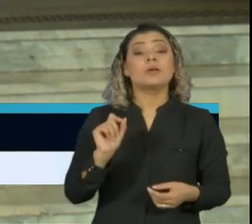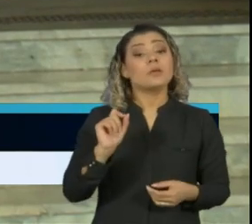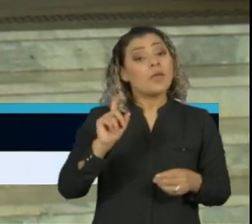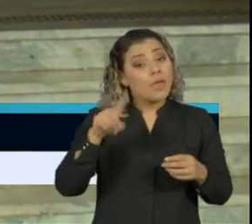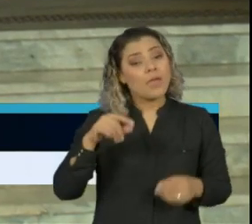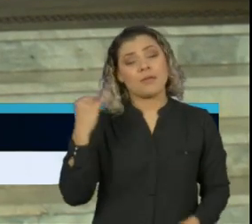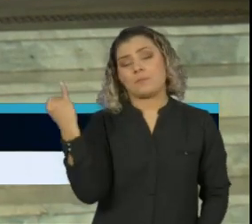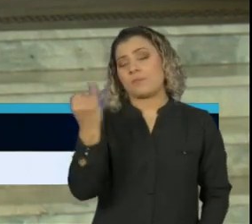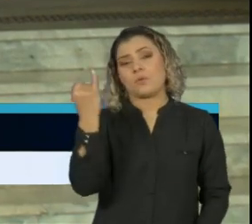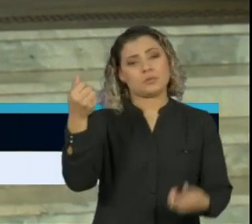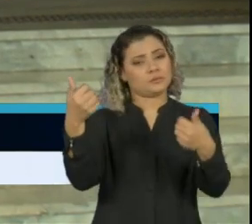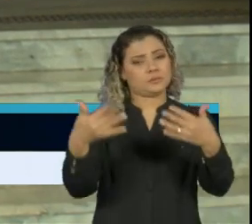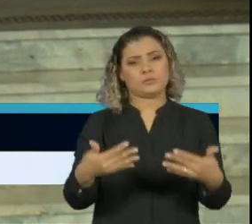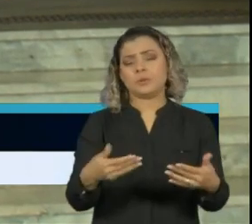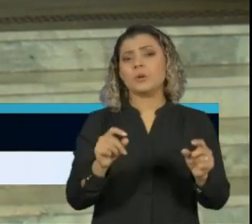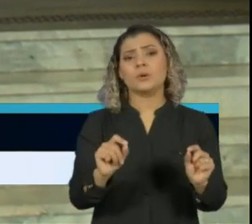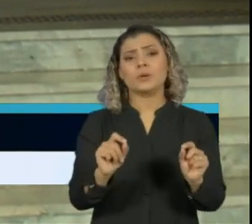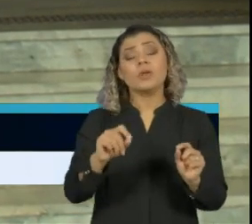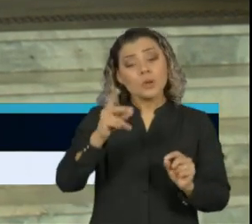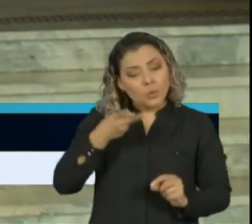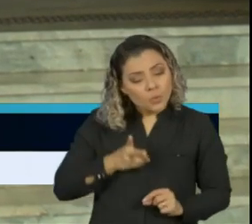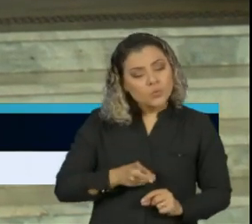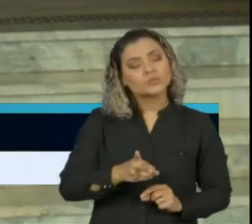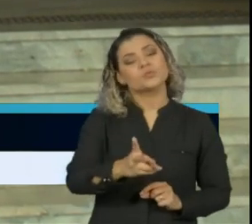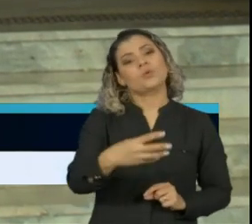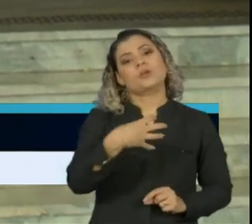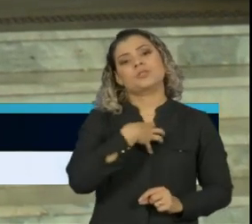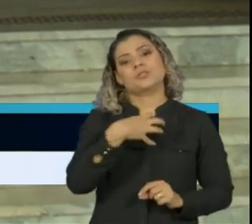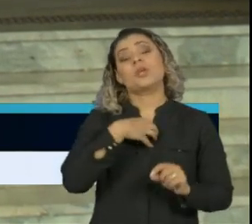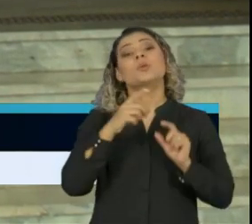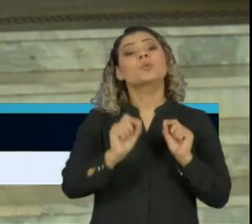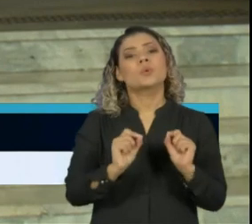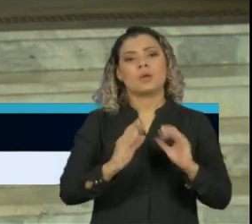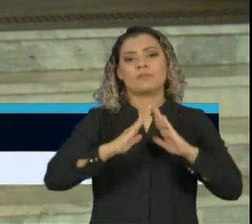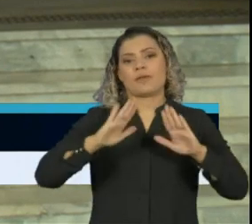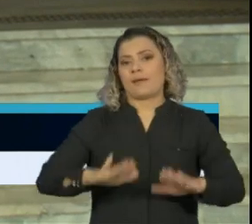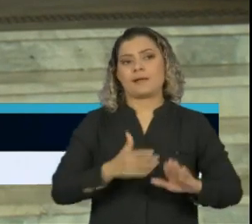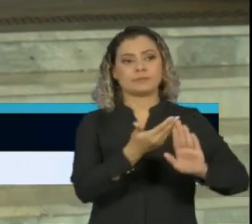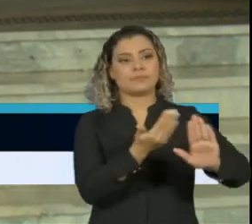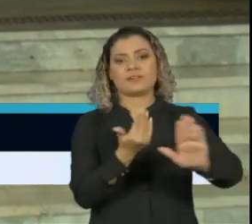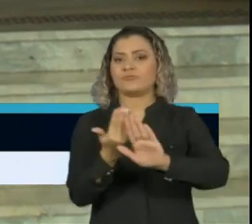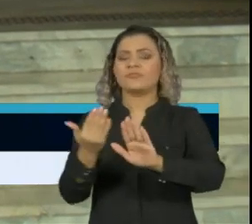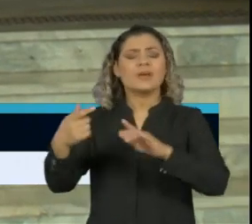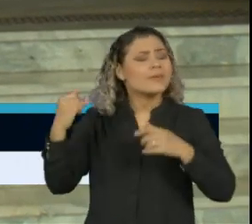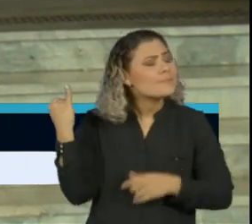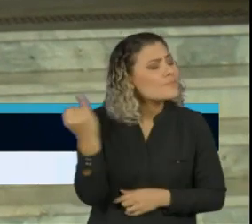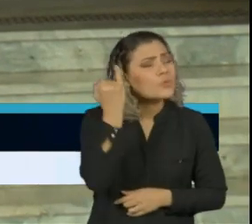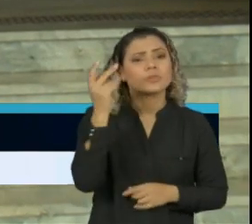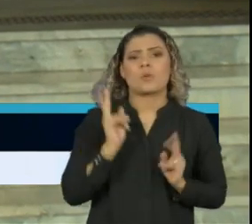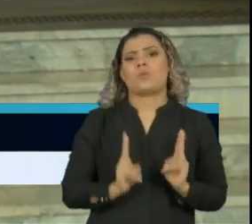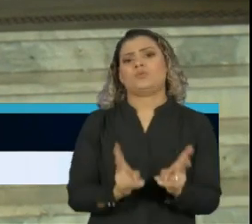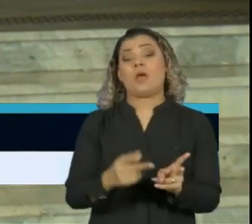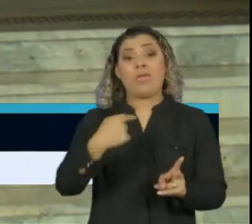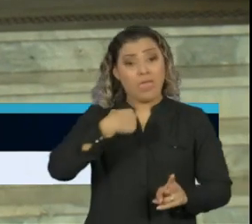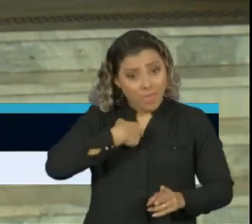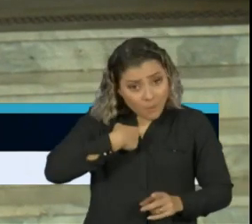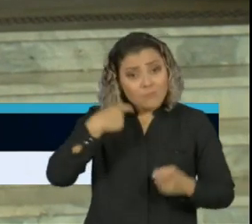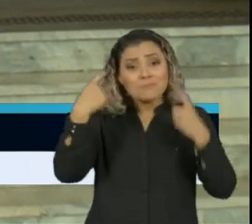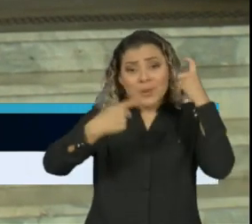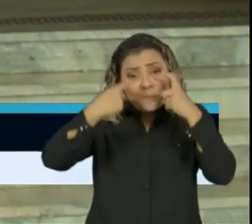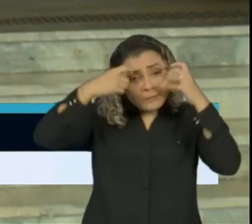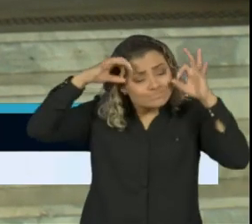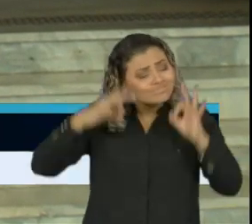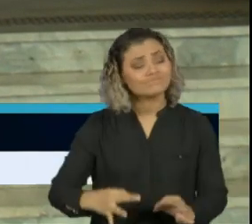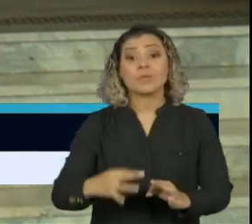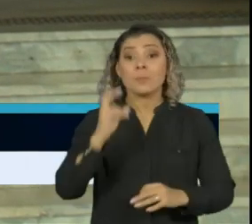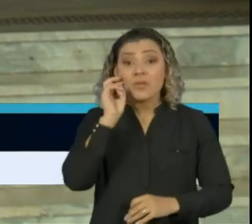muito importante, a continuidade do distanciamento social. Eu estou muito preocupado do que